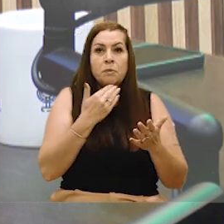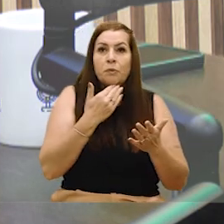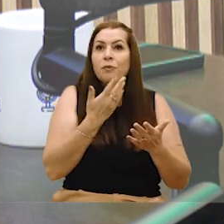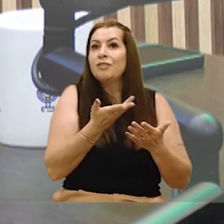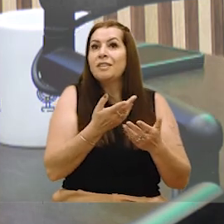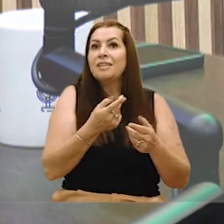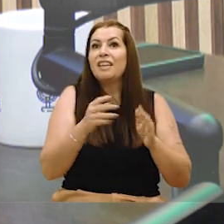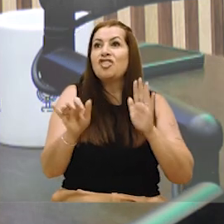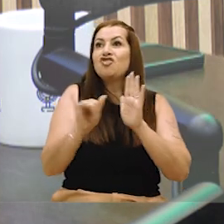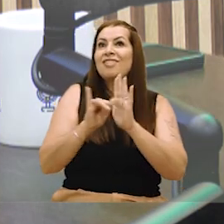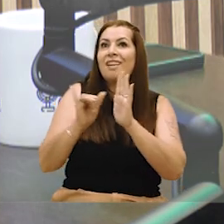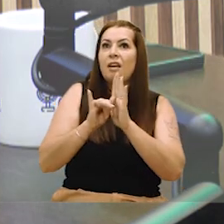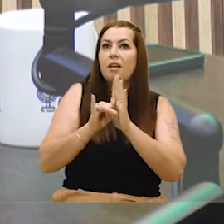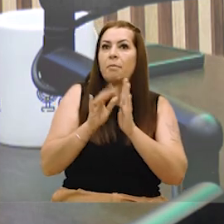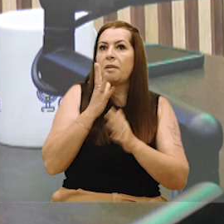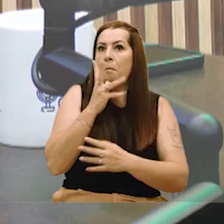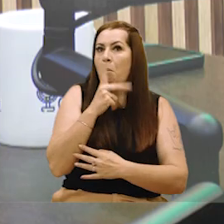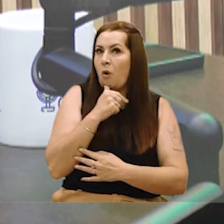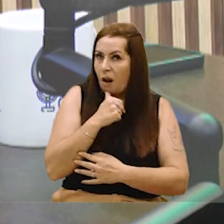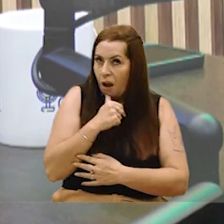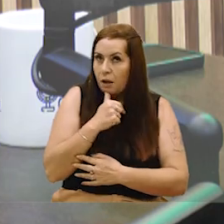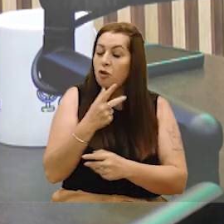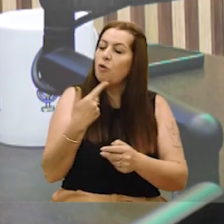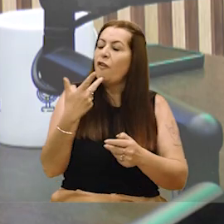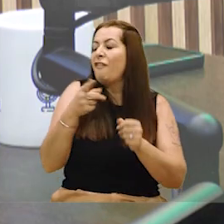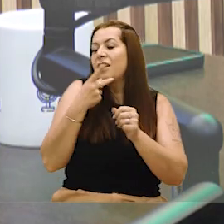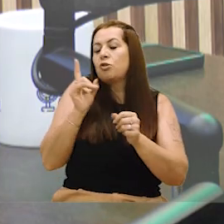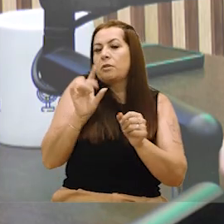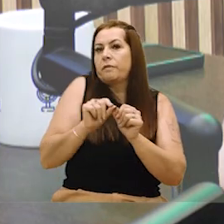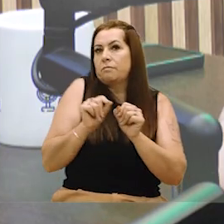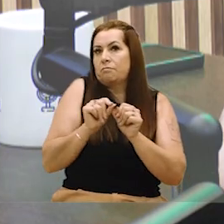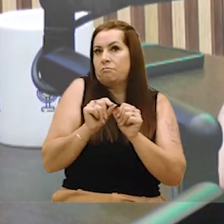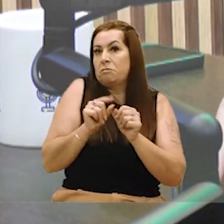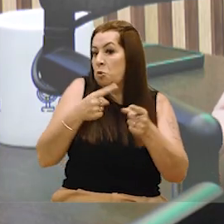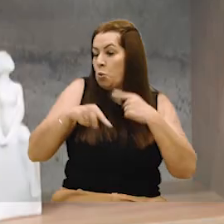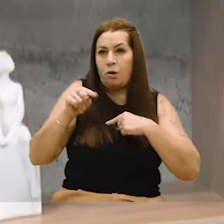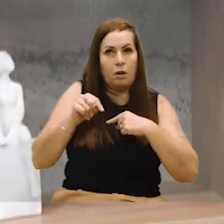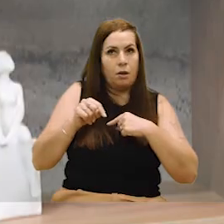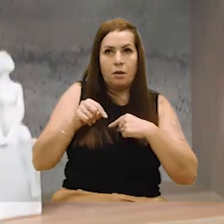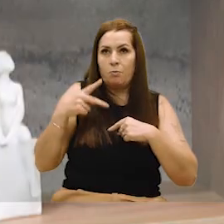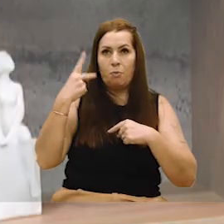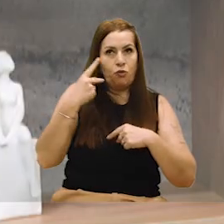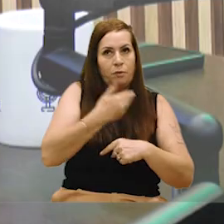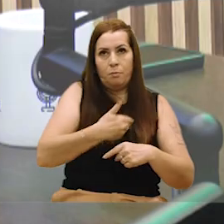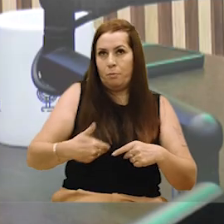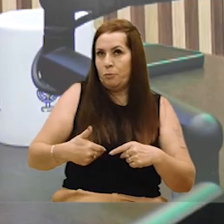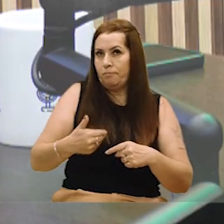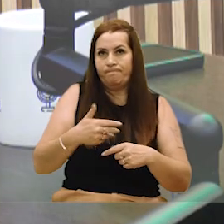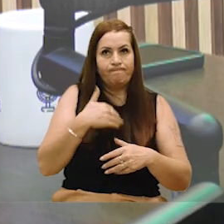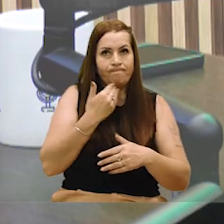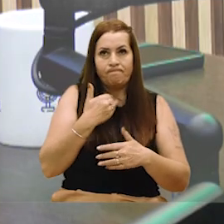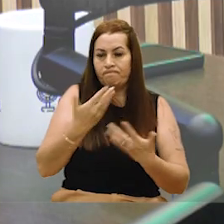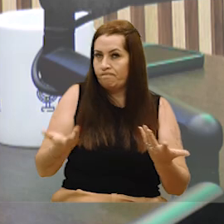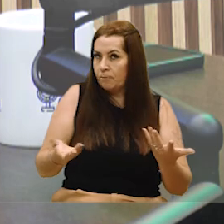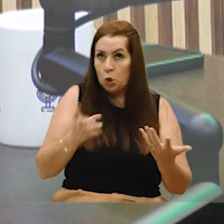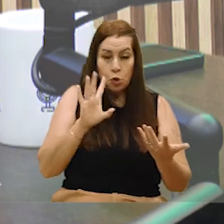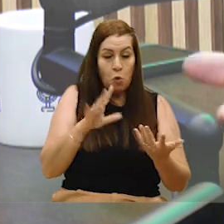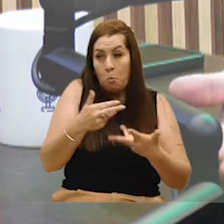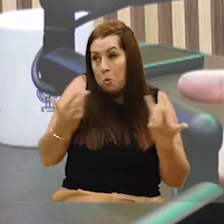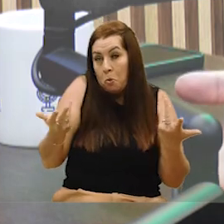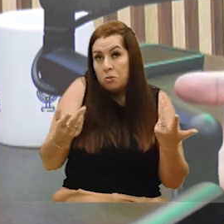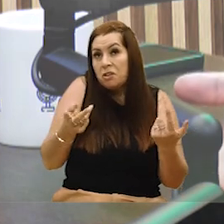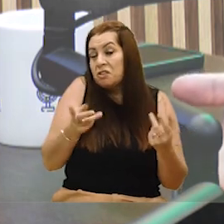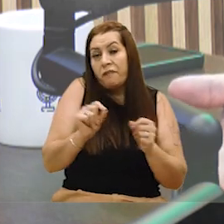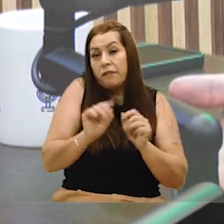é para lançar editais, para retardar o processo ou para dizer que está fazendo e não se tornar uma política pública efetiva do governo, é